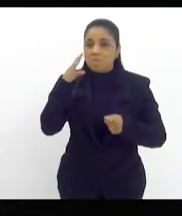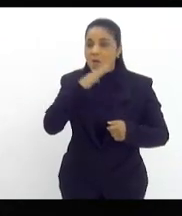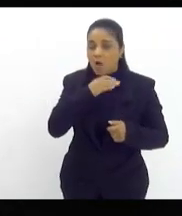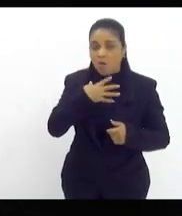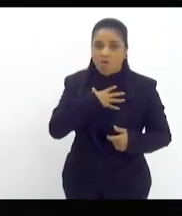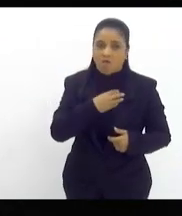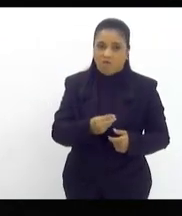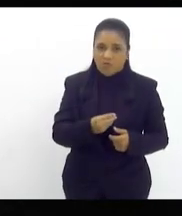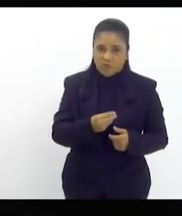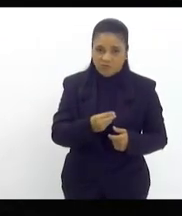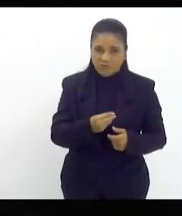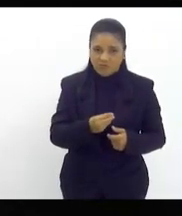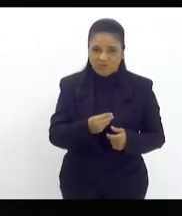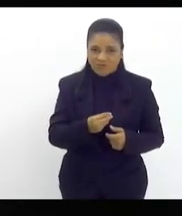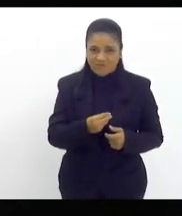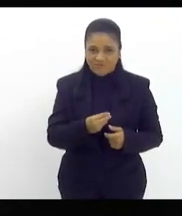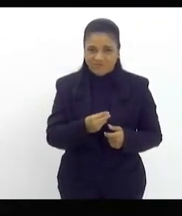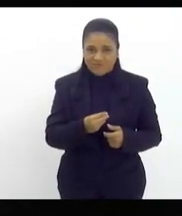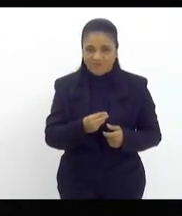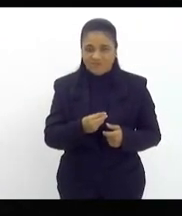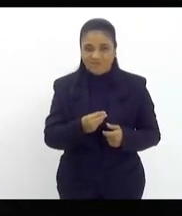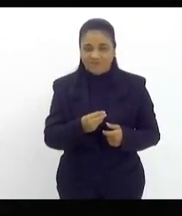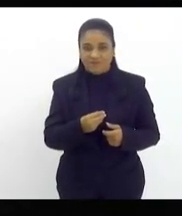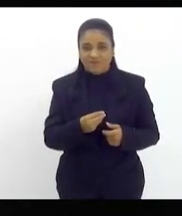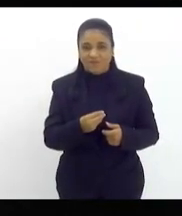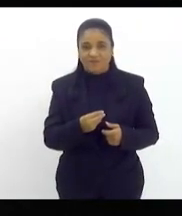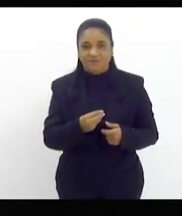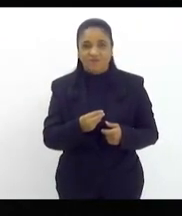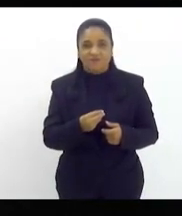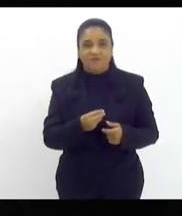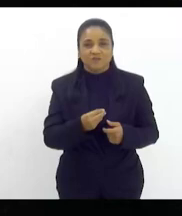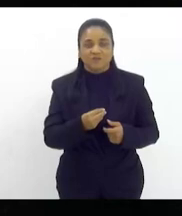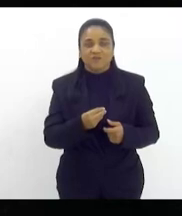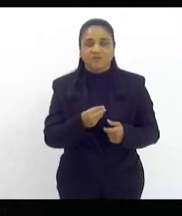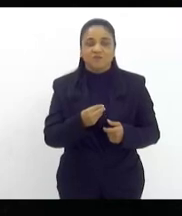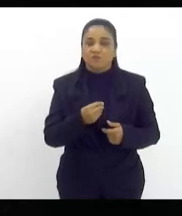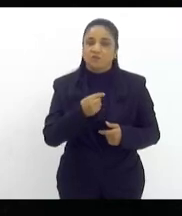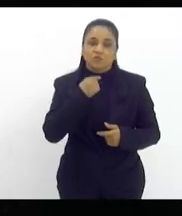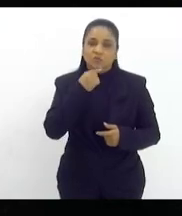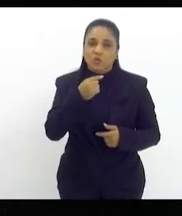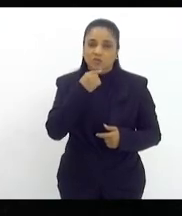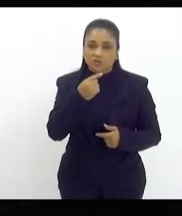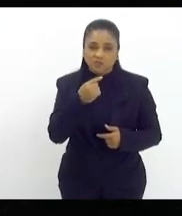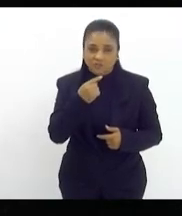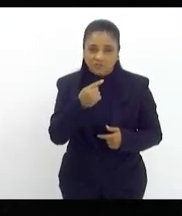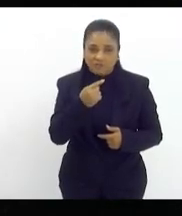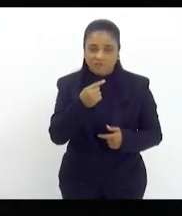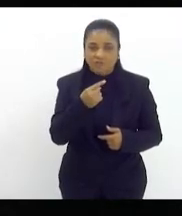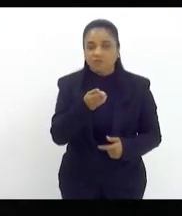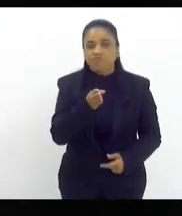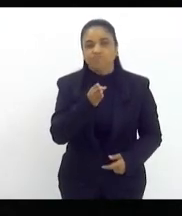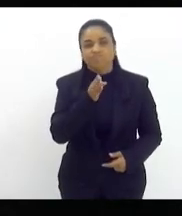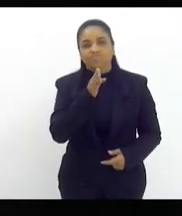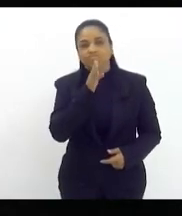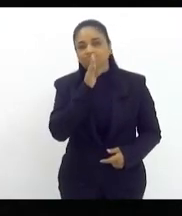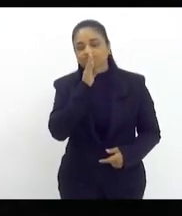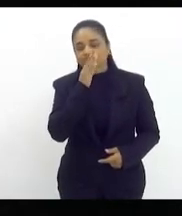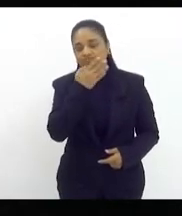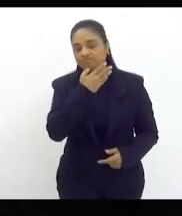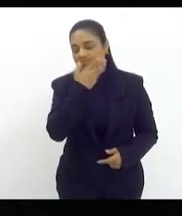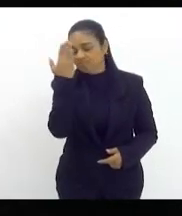filhos não adianta nós negarmos a verdade